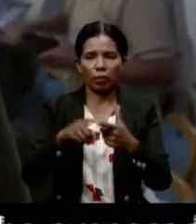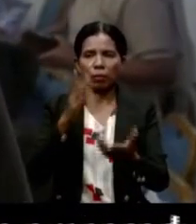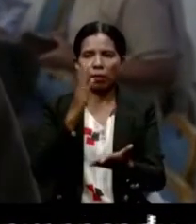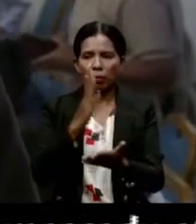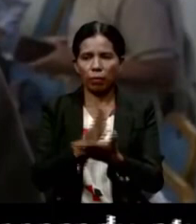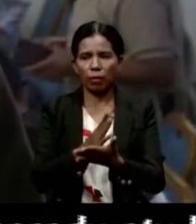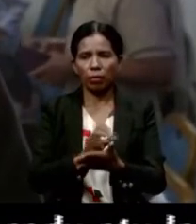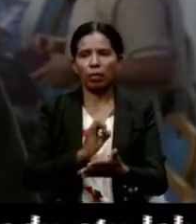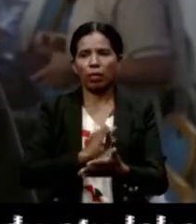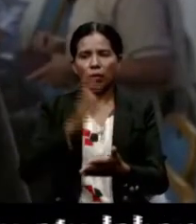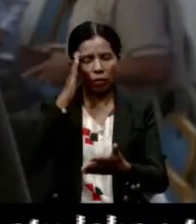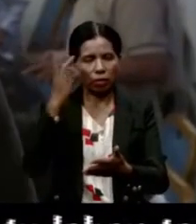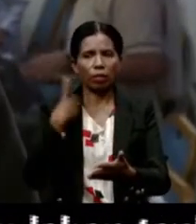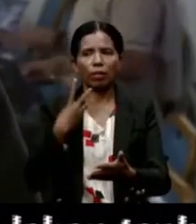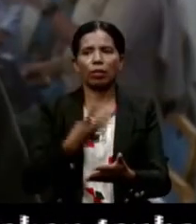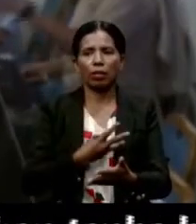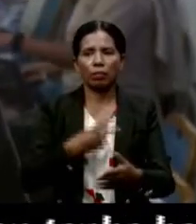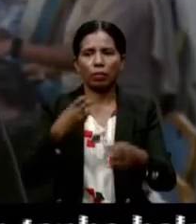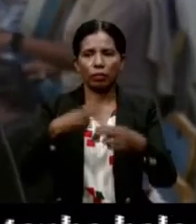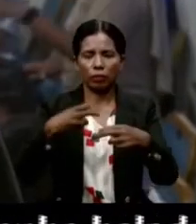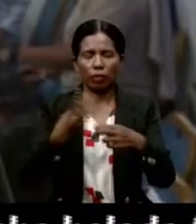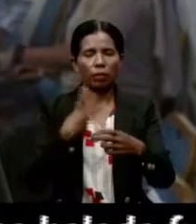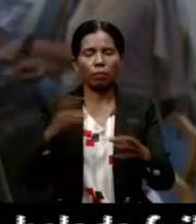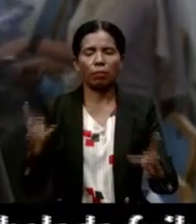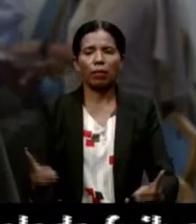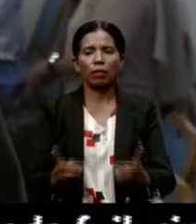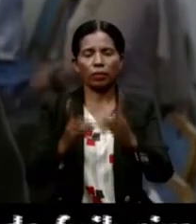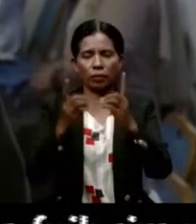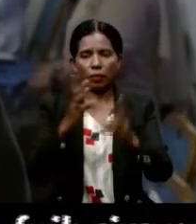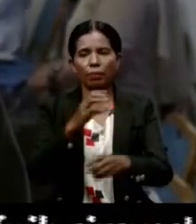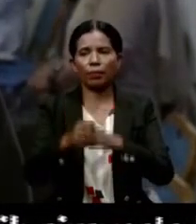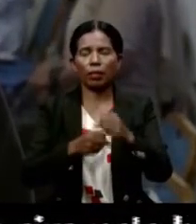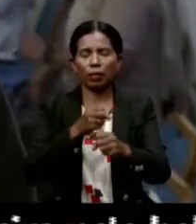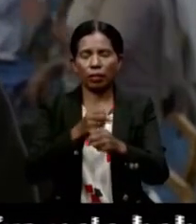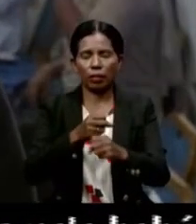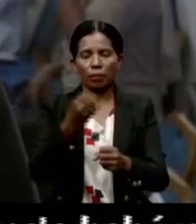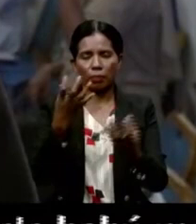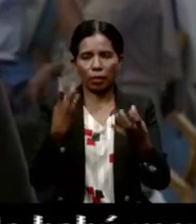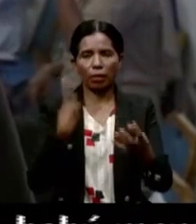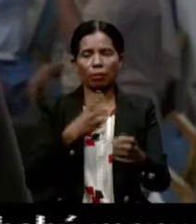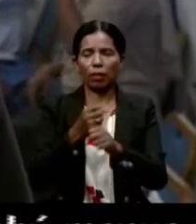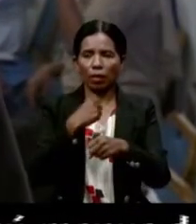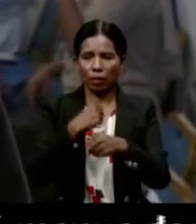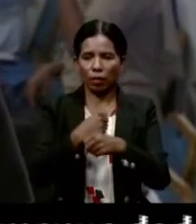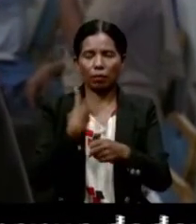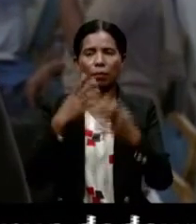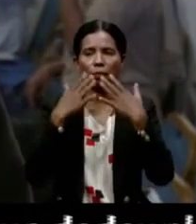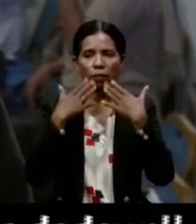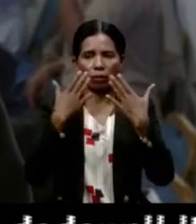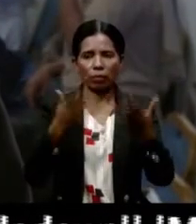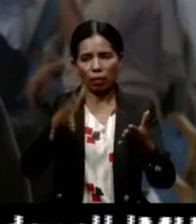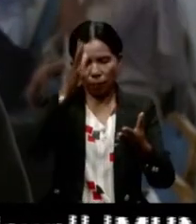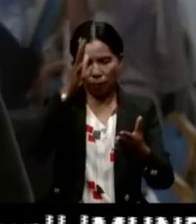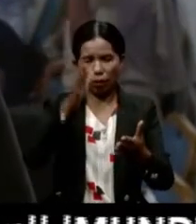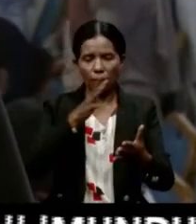e a noi né a mim dificuldade a bela soro também durante tinham barak na minha lao, a mim agradece também ina ama